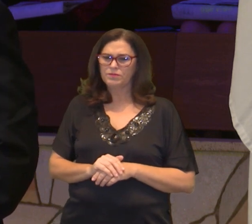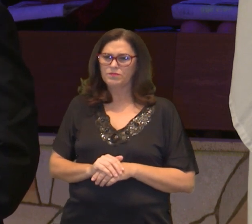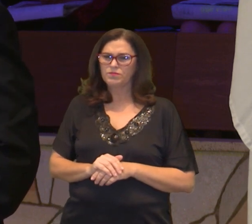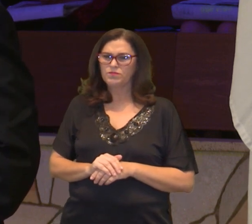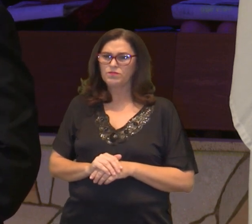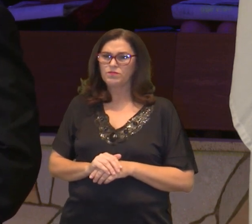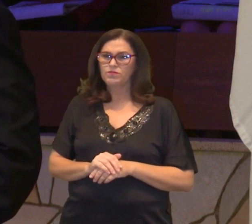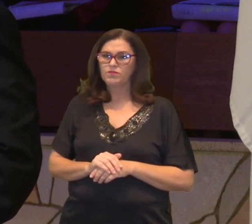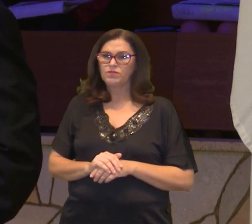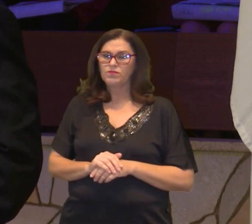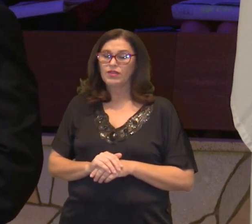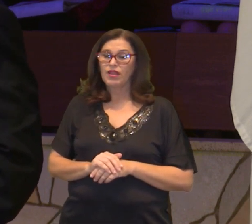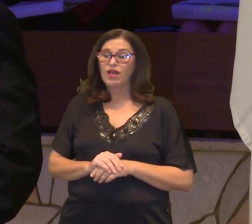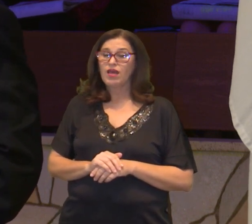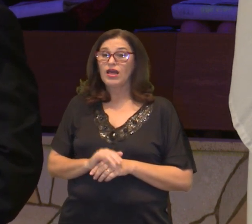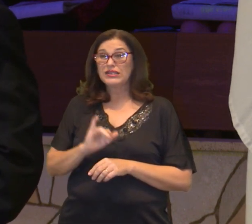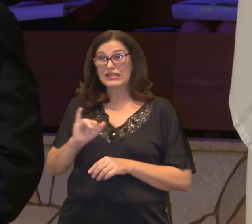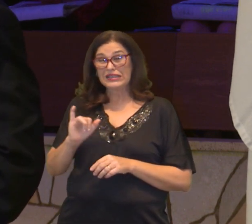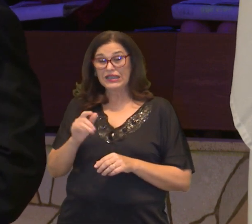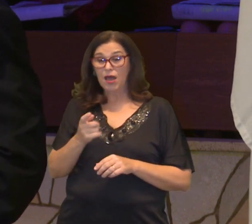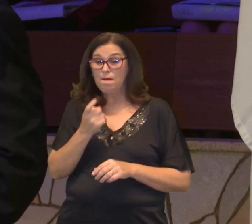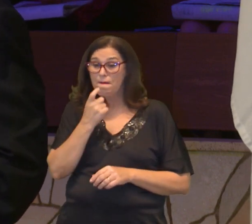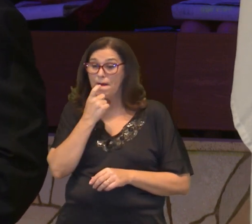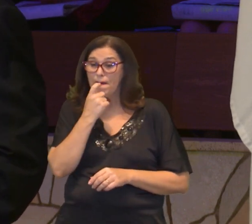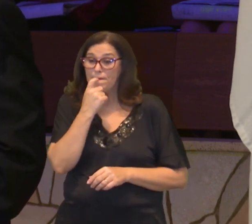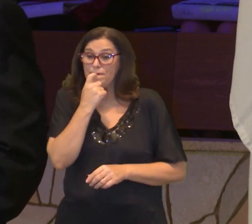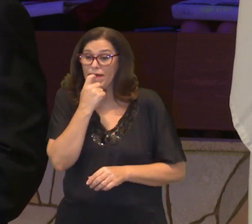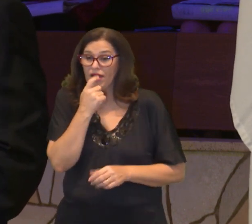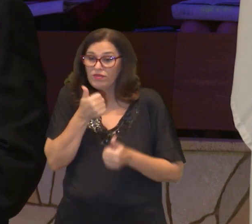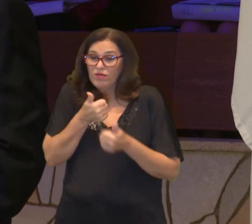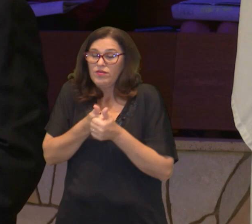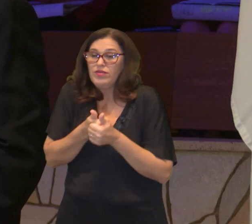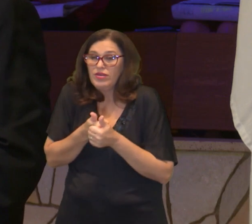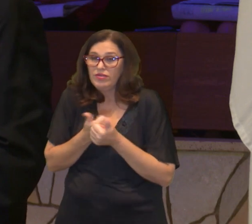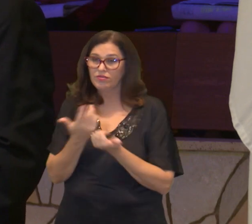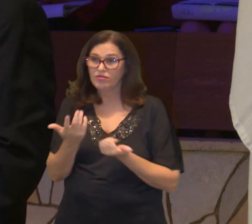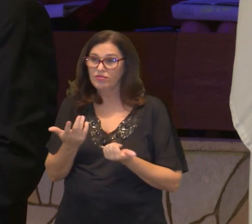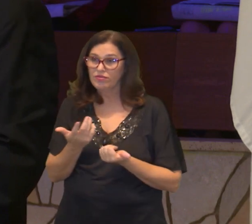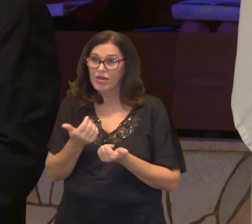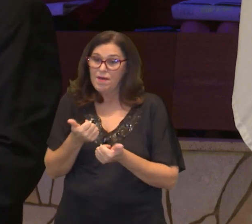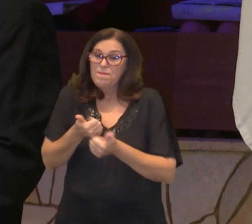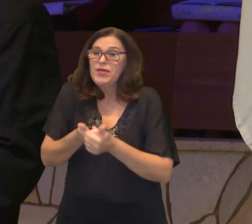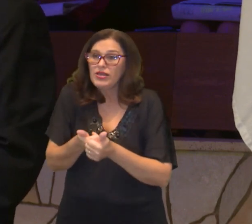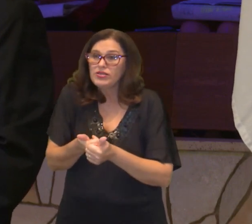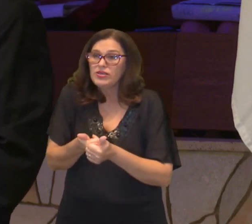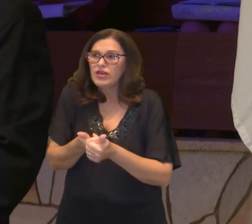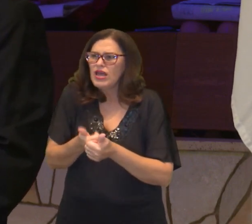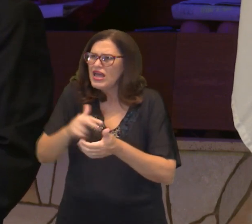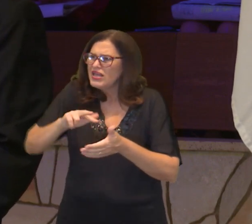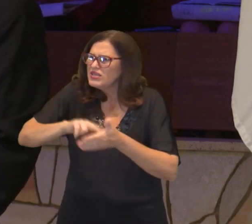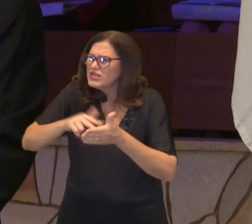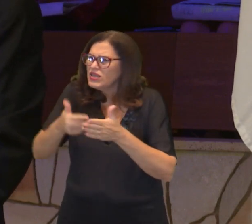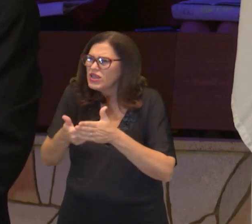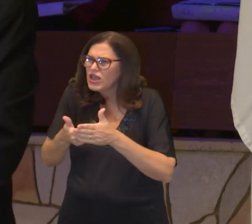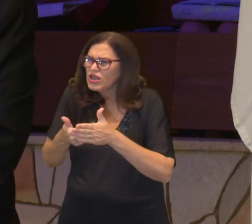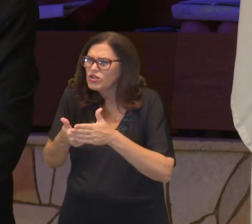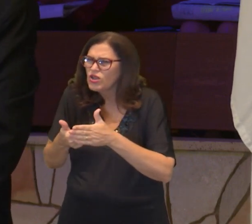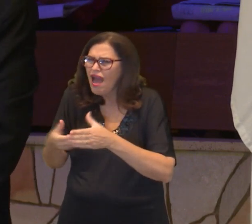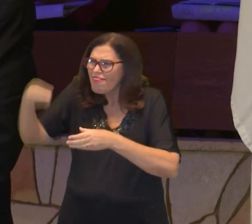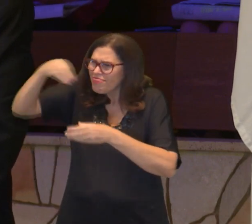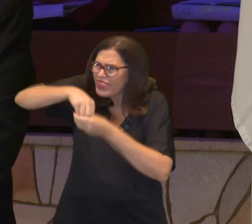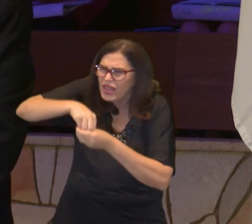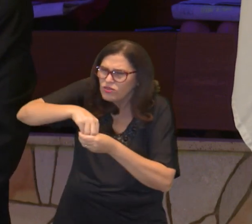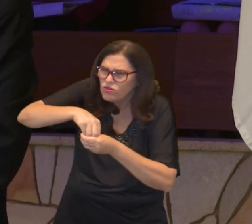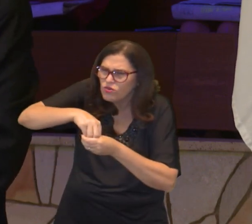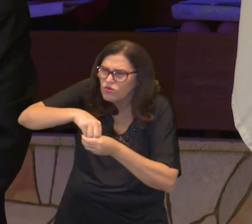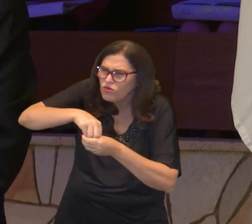Porque quem não está longe e está perto, estar perto não significa estar dentro